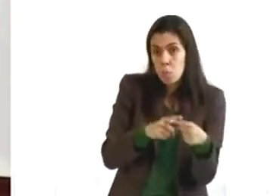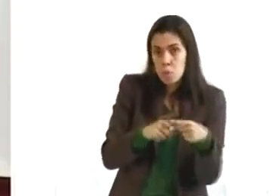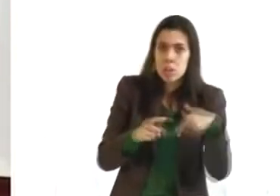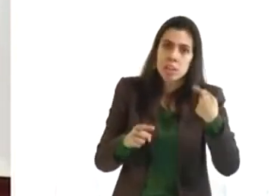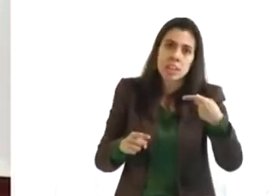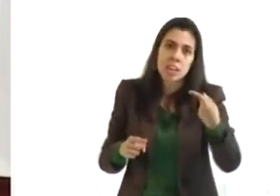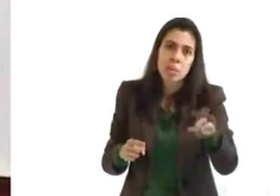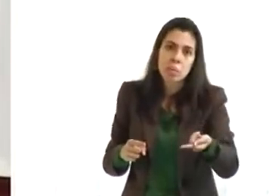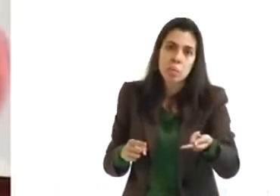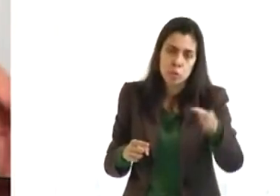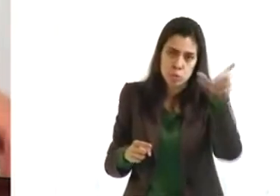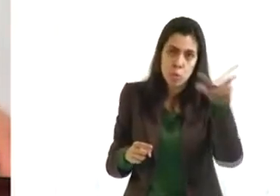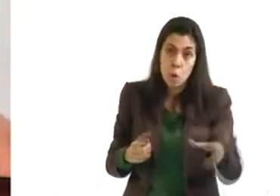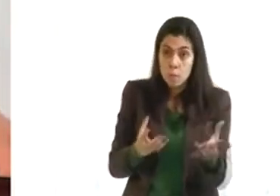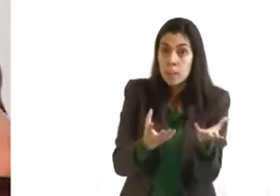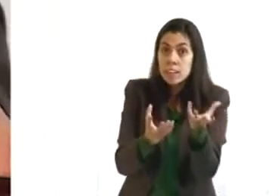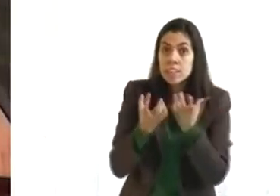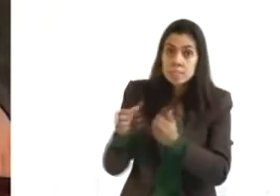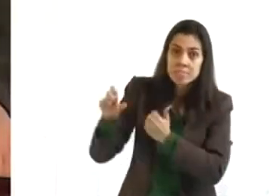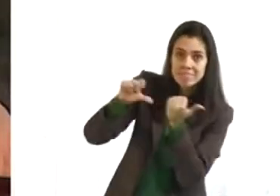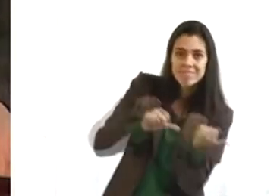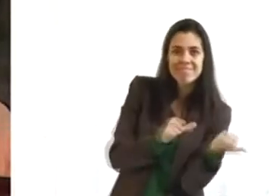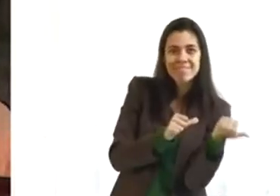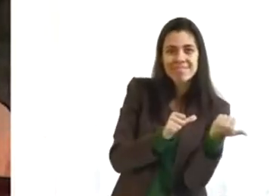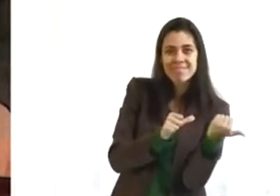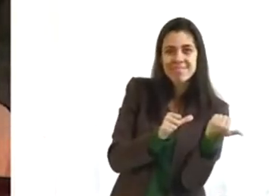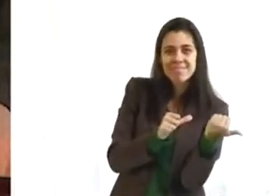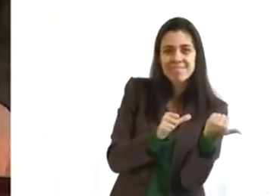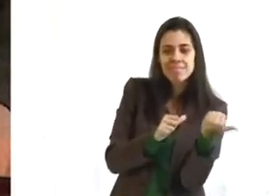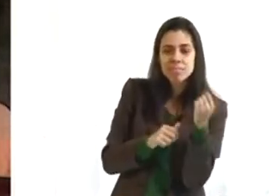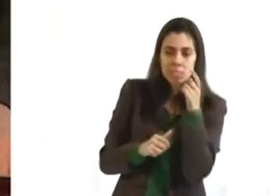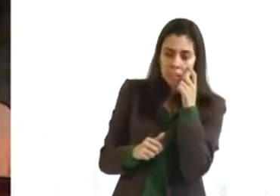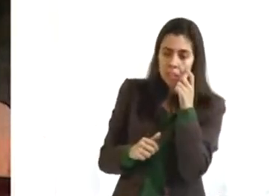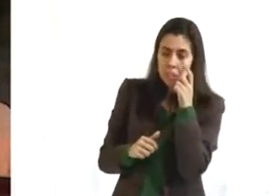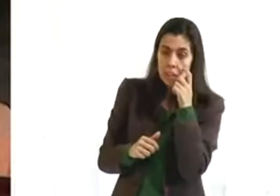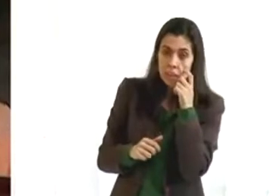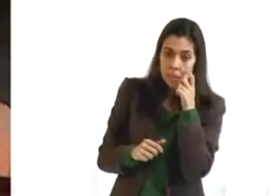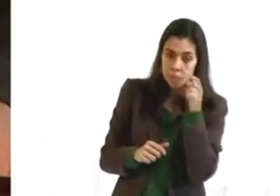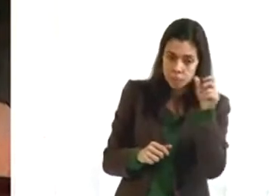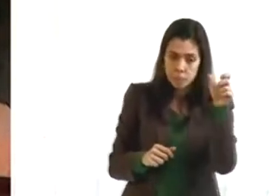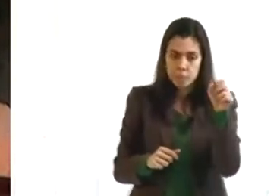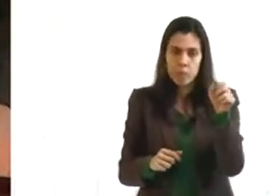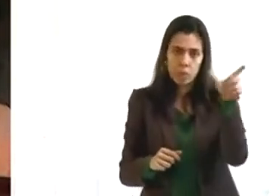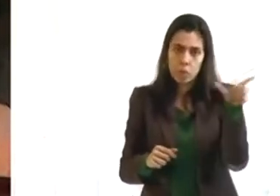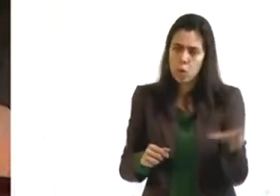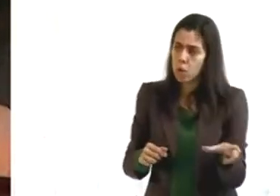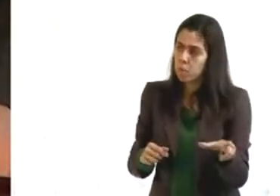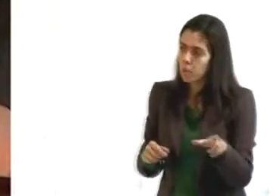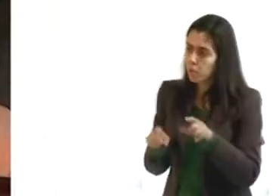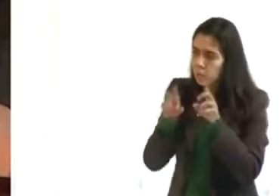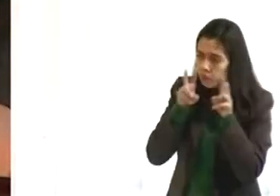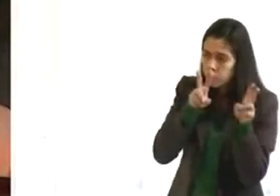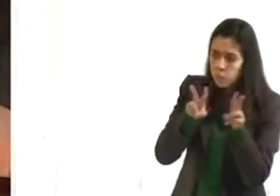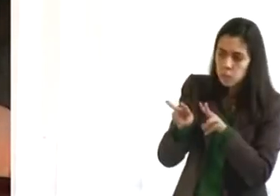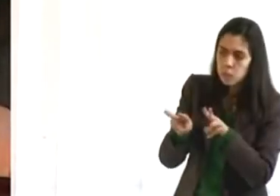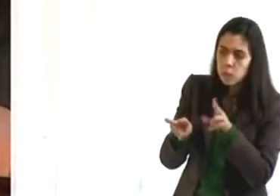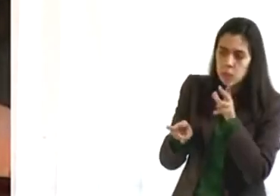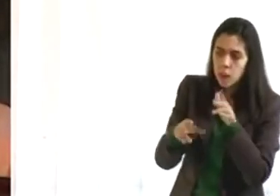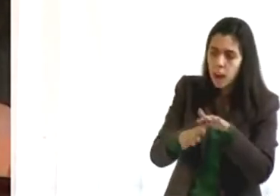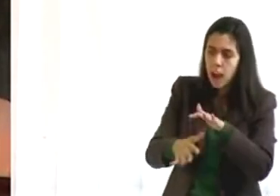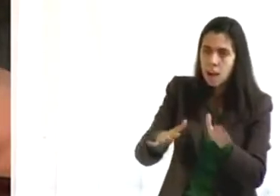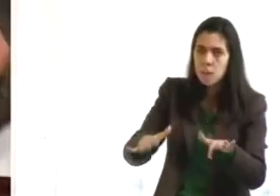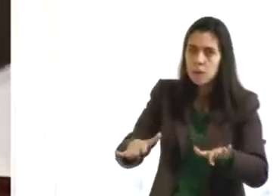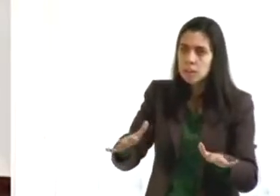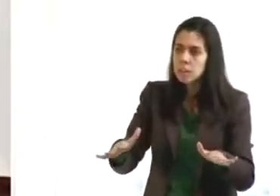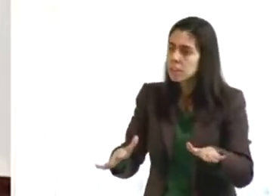Interessante, porque de repente o etíope vê um pouco de água, talvez naquela região, um riacho, um lago, alguma coisa assim.